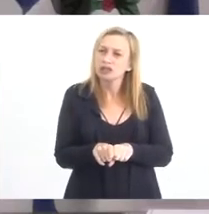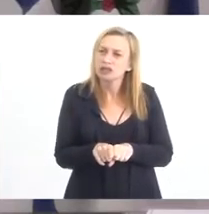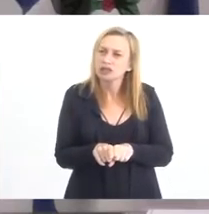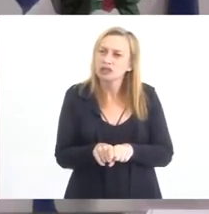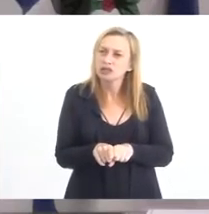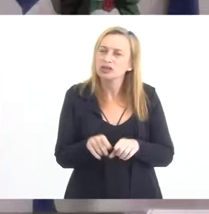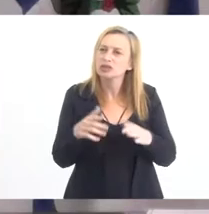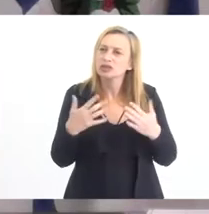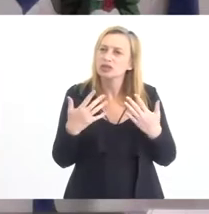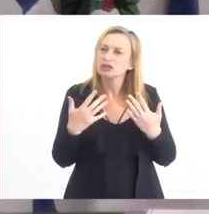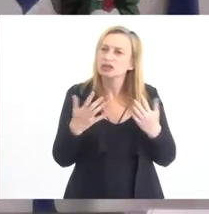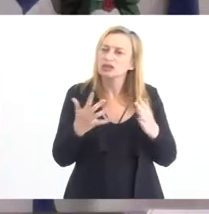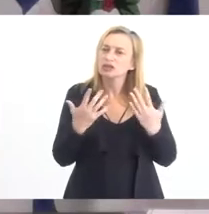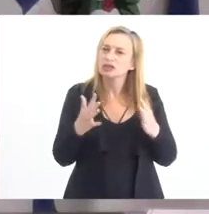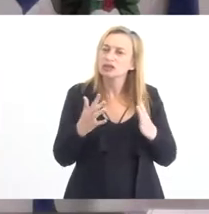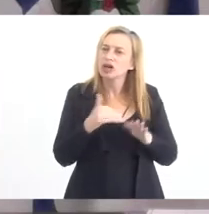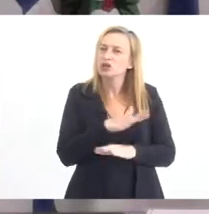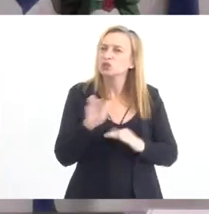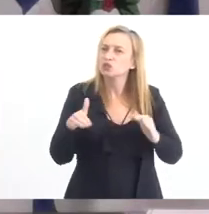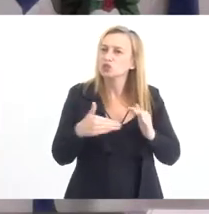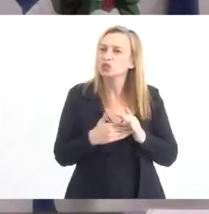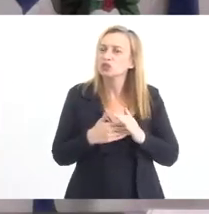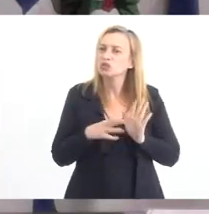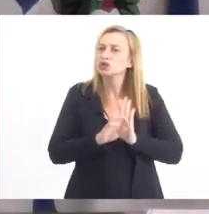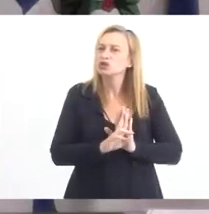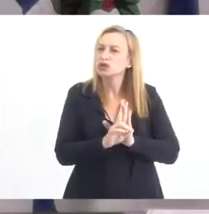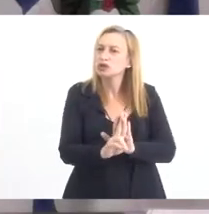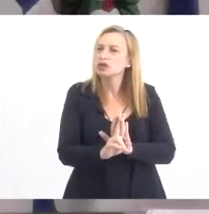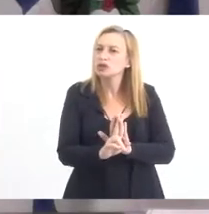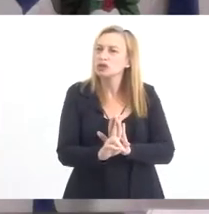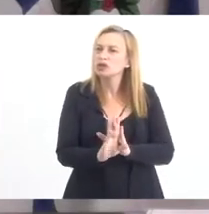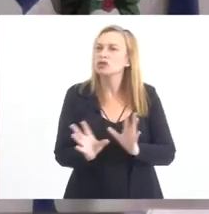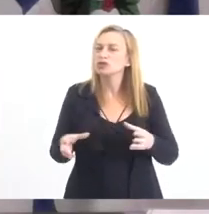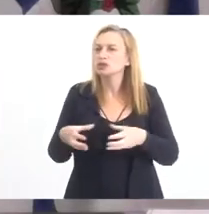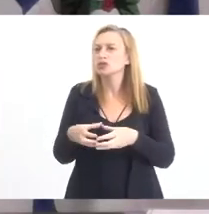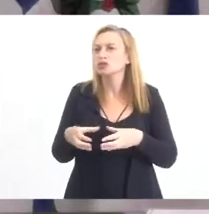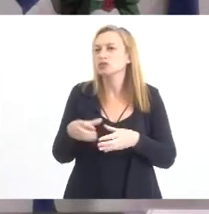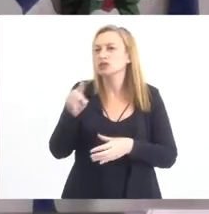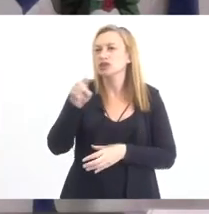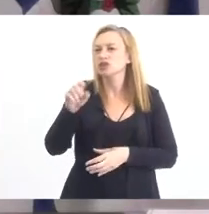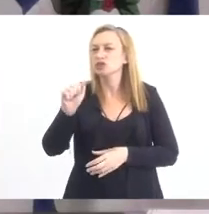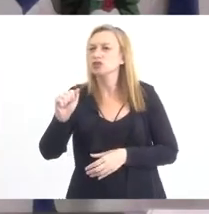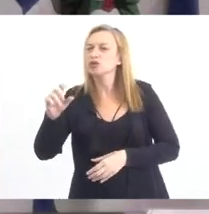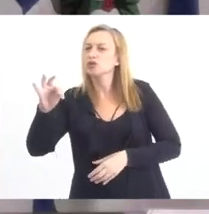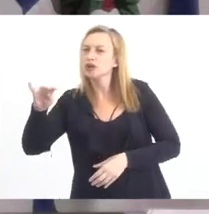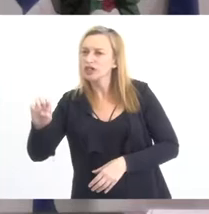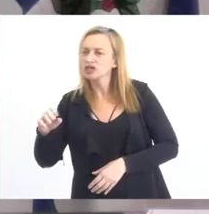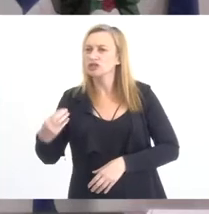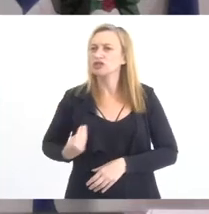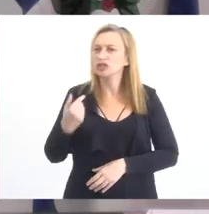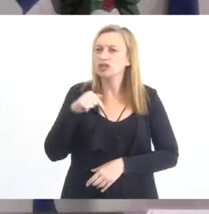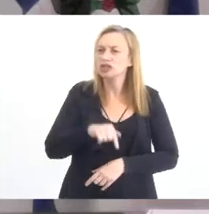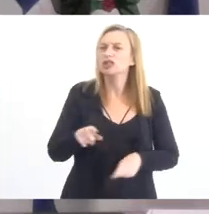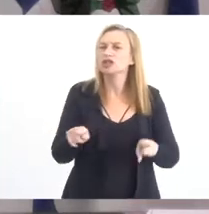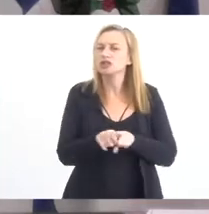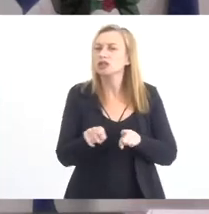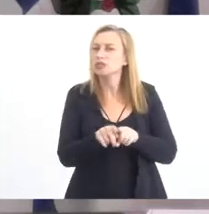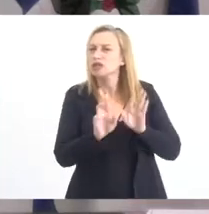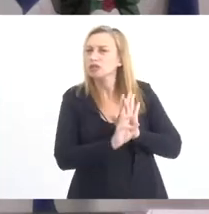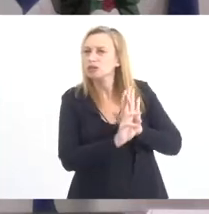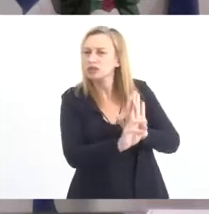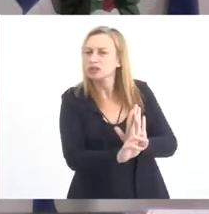minhas saudações a todos os representantes da comunidade da Zona Oeste aqui presente, aos